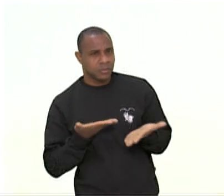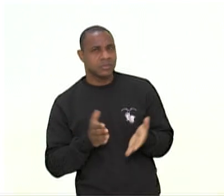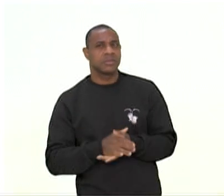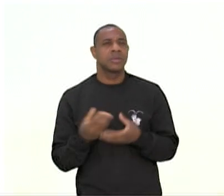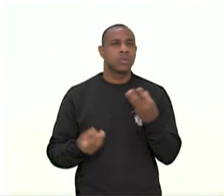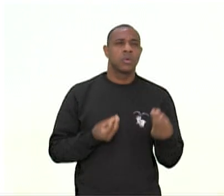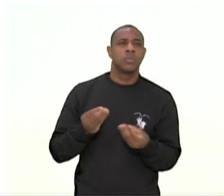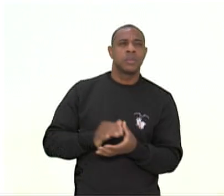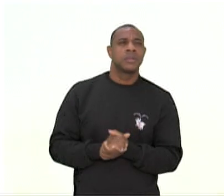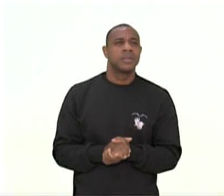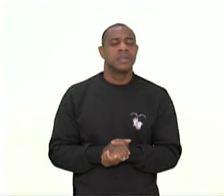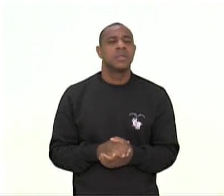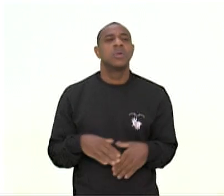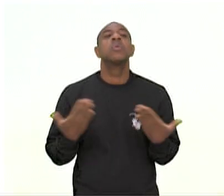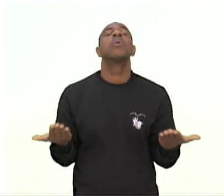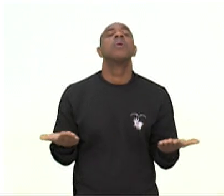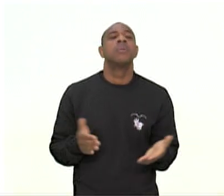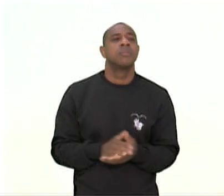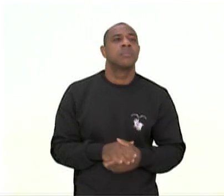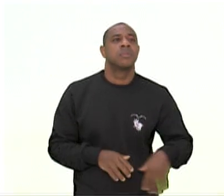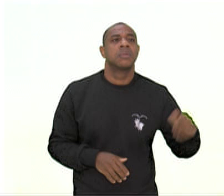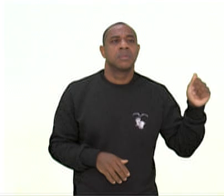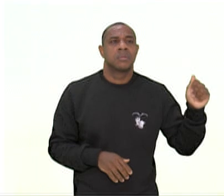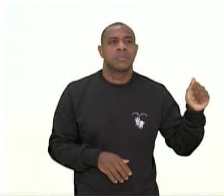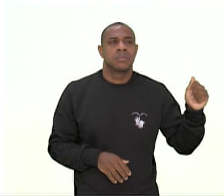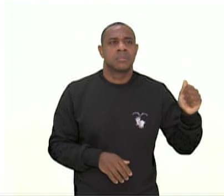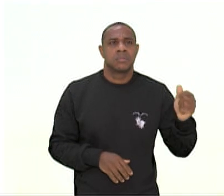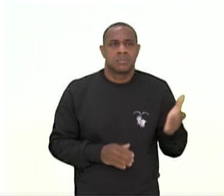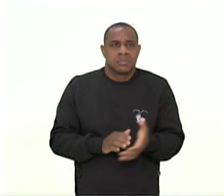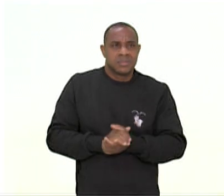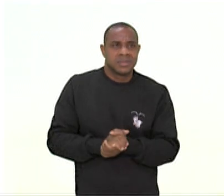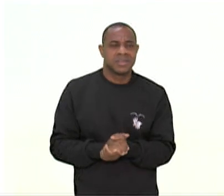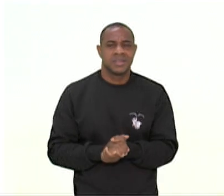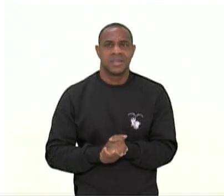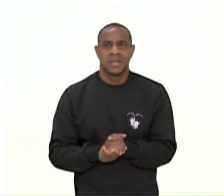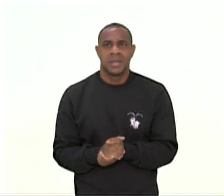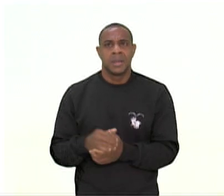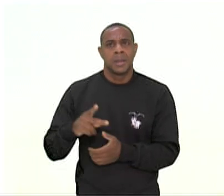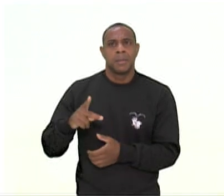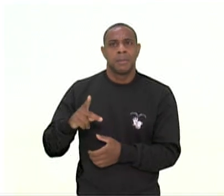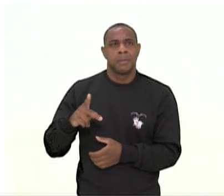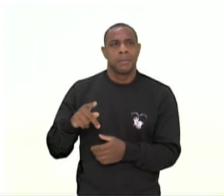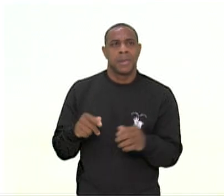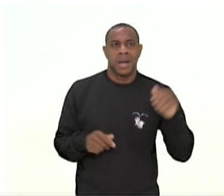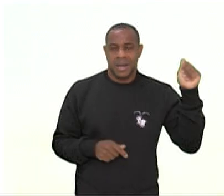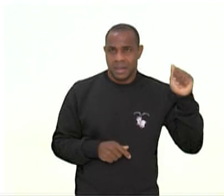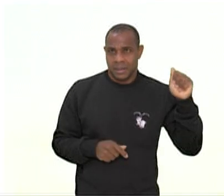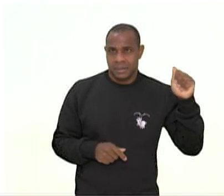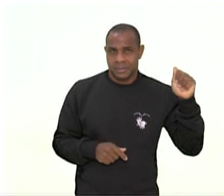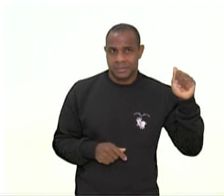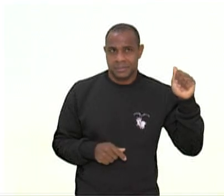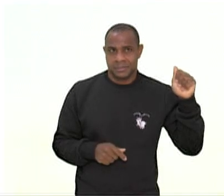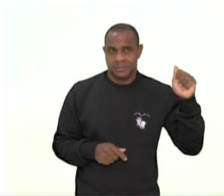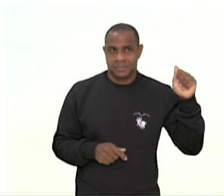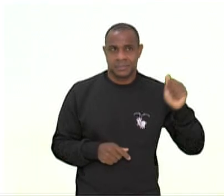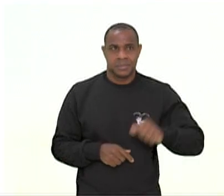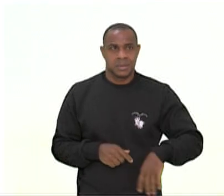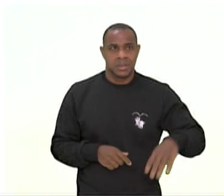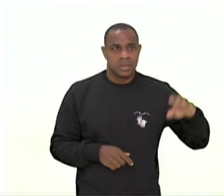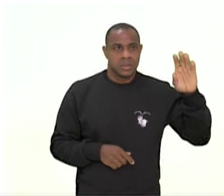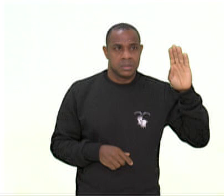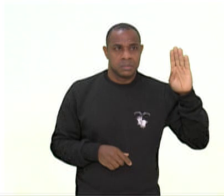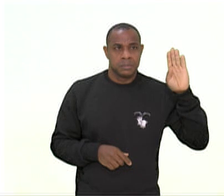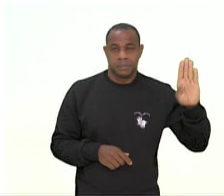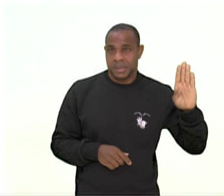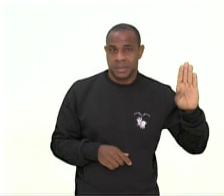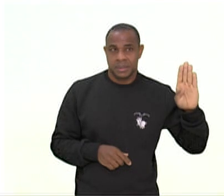Qual foi? Será que foi O Pagador de Promessas, de Dias Gomes? Eles Não Usam Black Tie, do